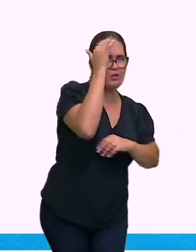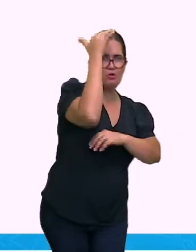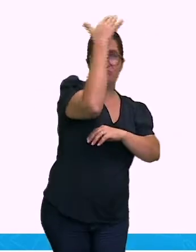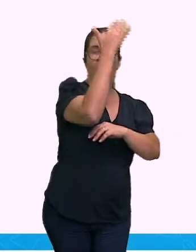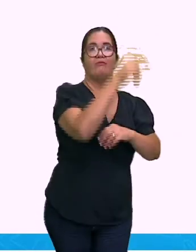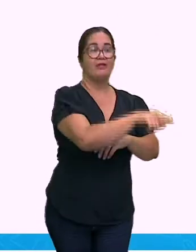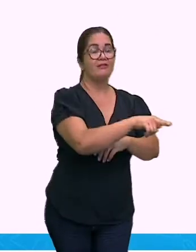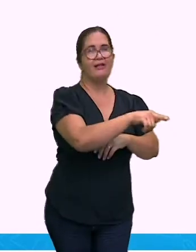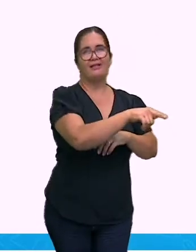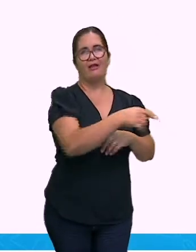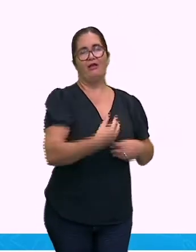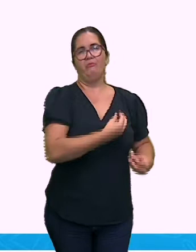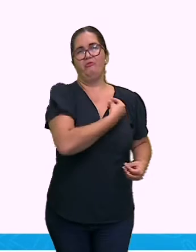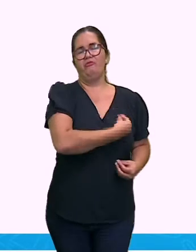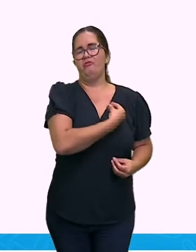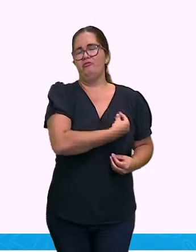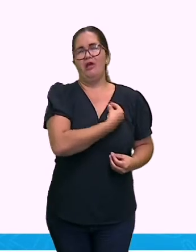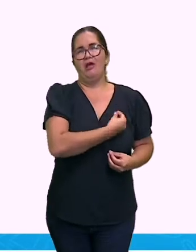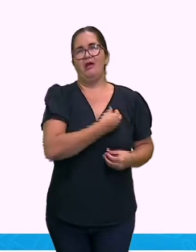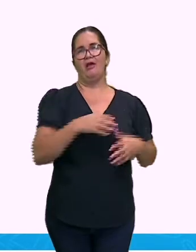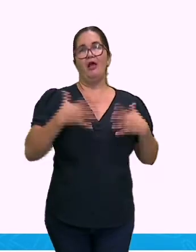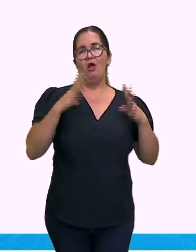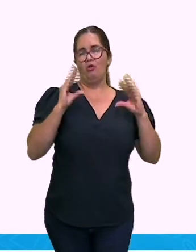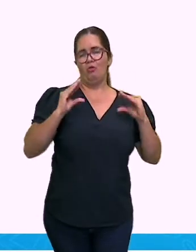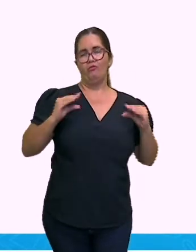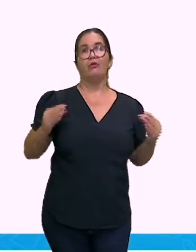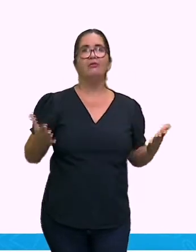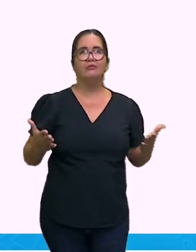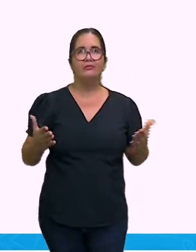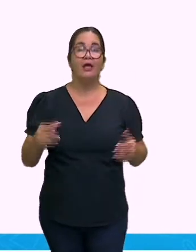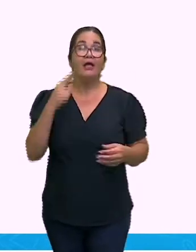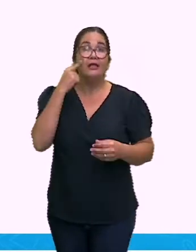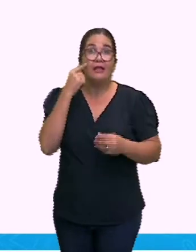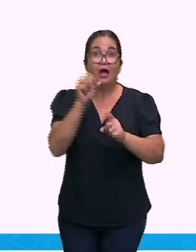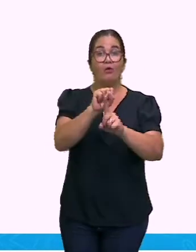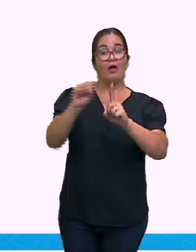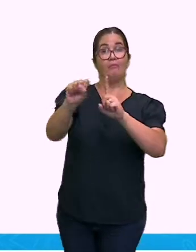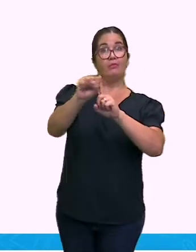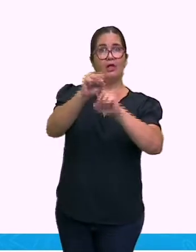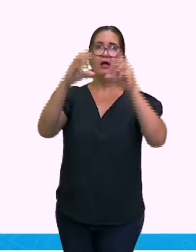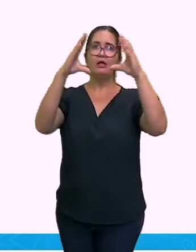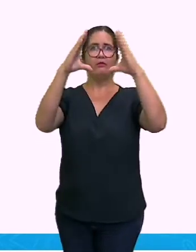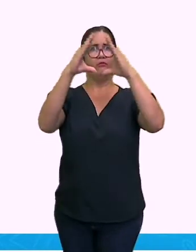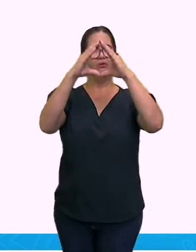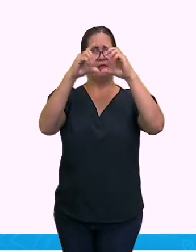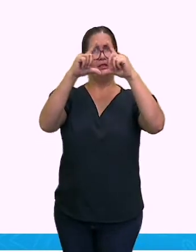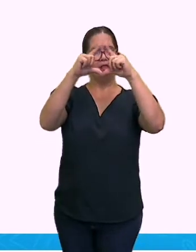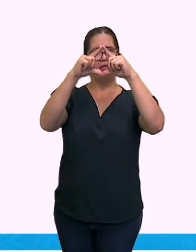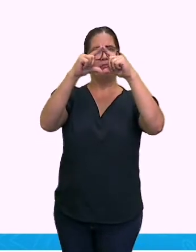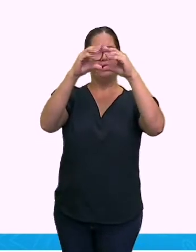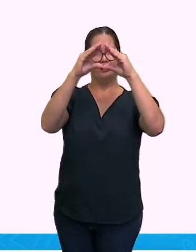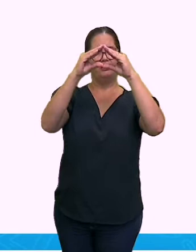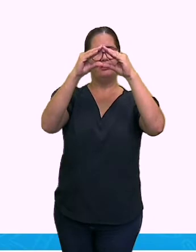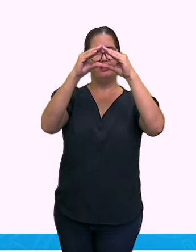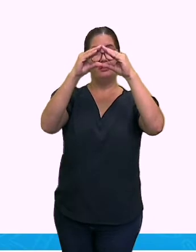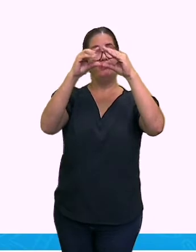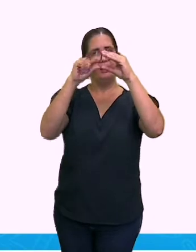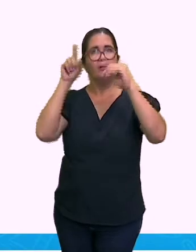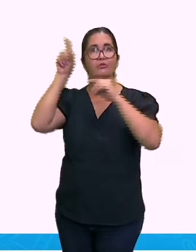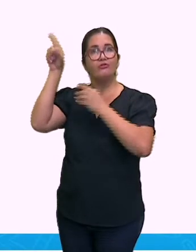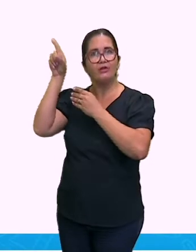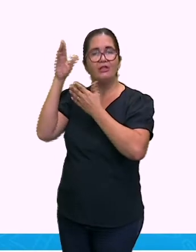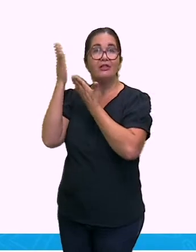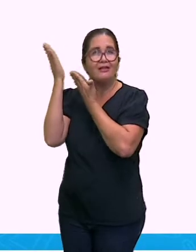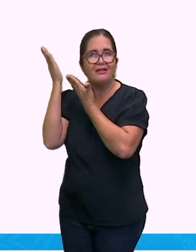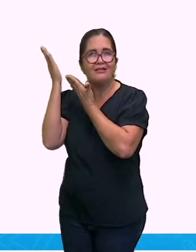renda. Esta aqui é a formação social, essa é a pirâmide social do absolutismo.